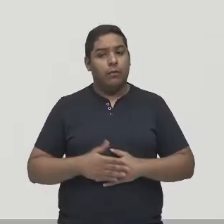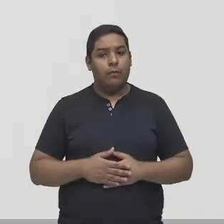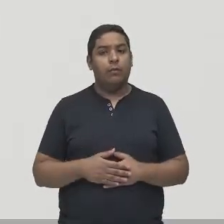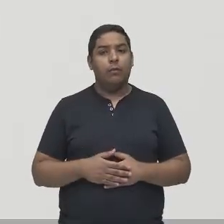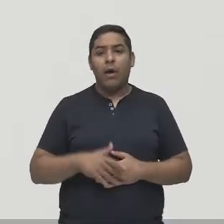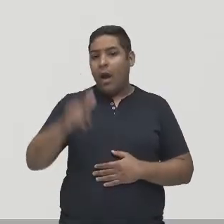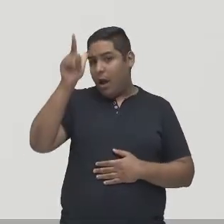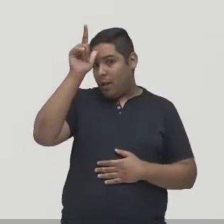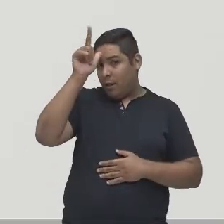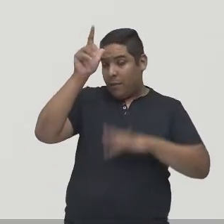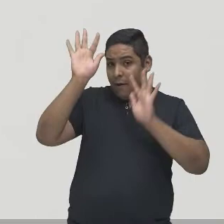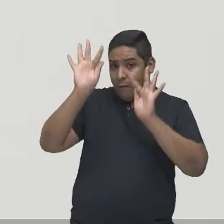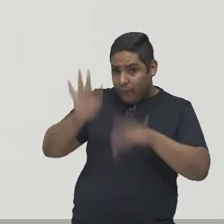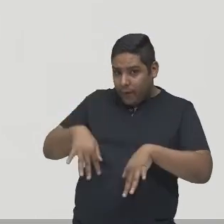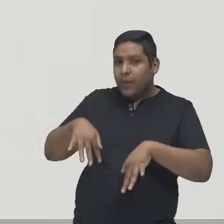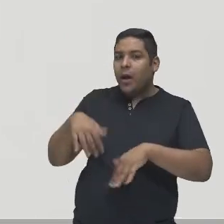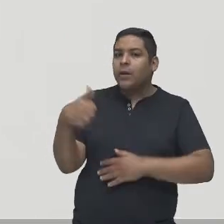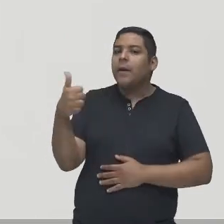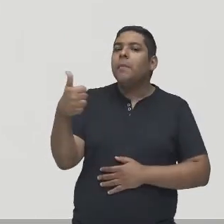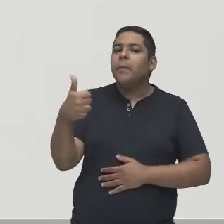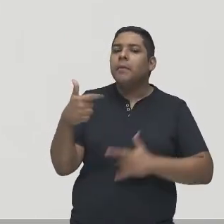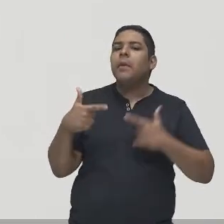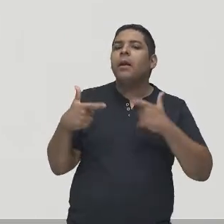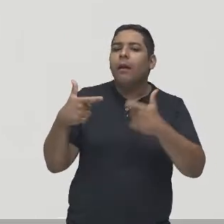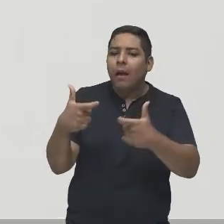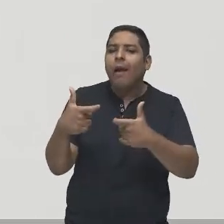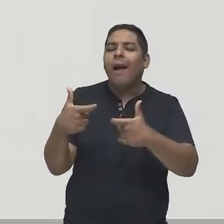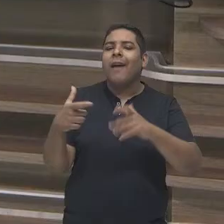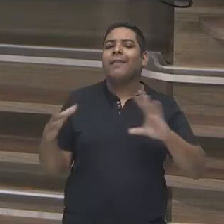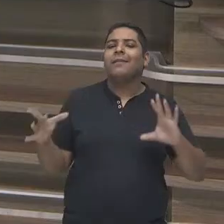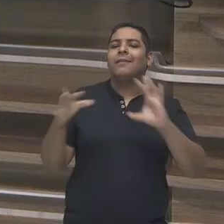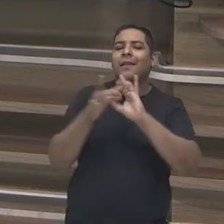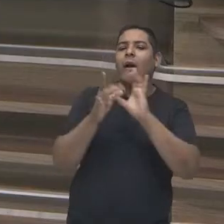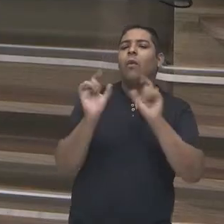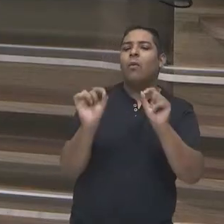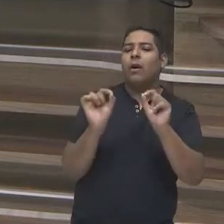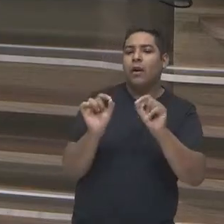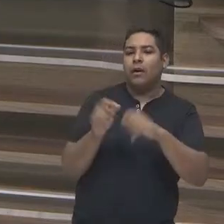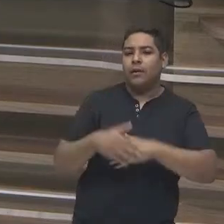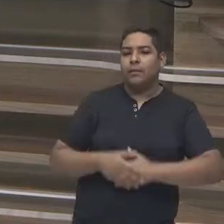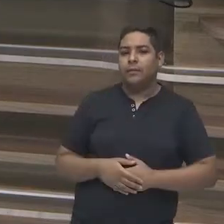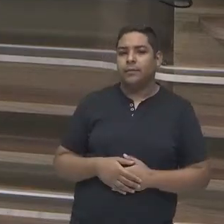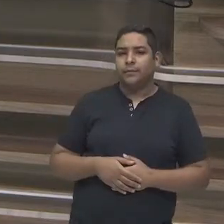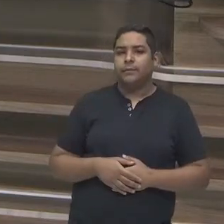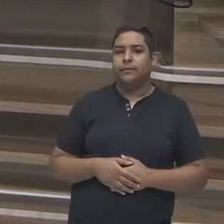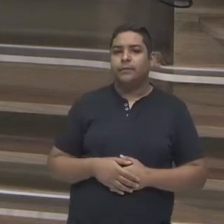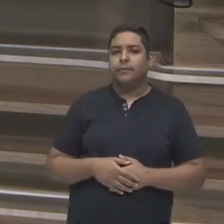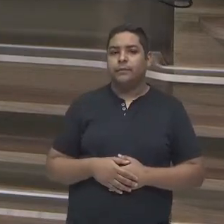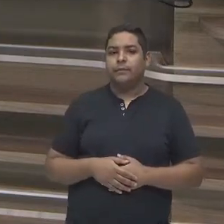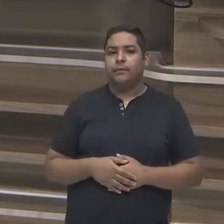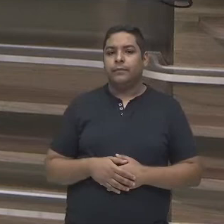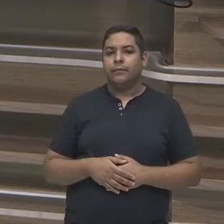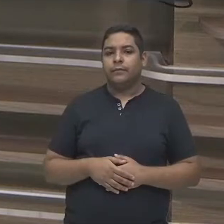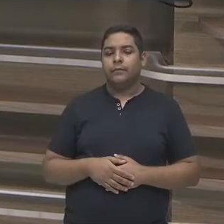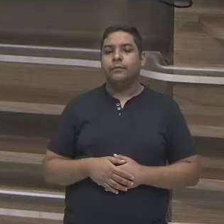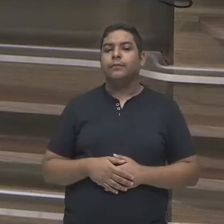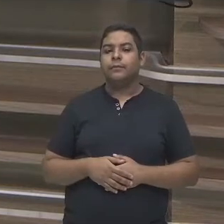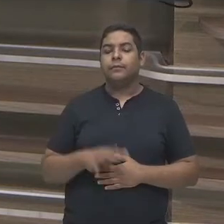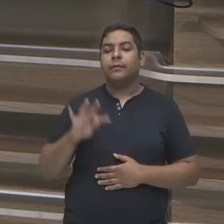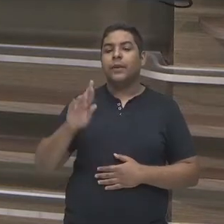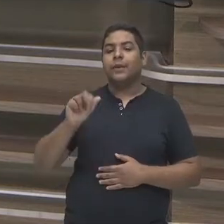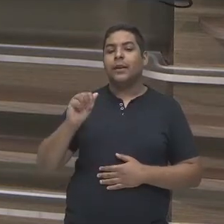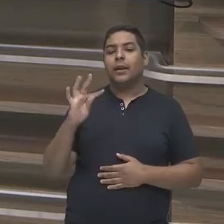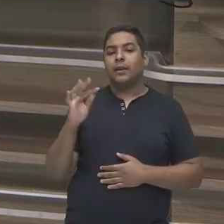uma realidade associada ao Tratado de Versalhes, que estava punindo pela Primeira Guerra Mundial. Então, era o cenário aí apropriado,